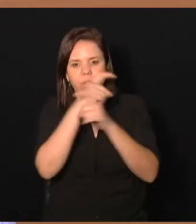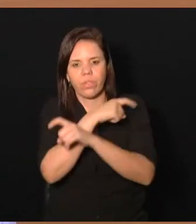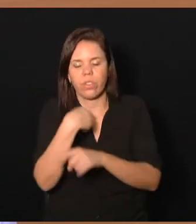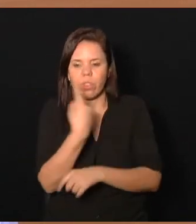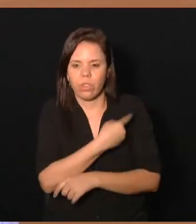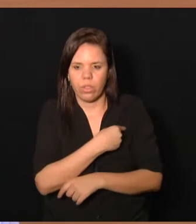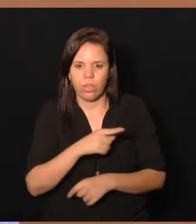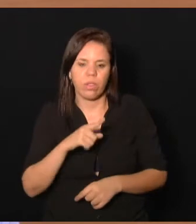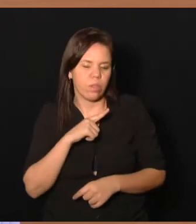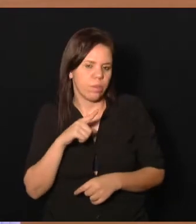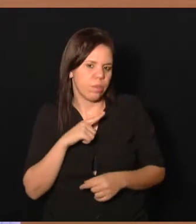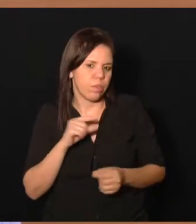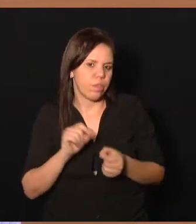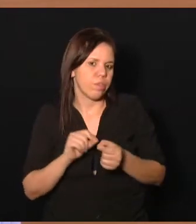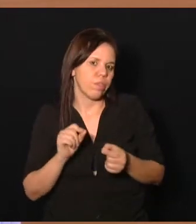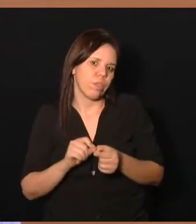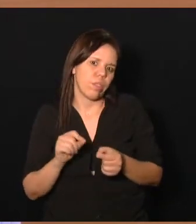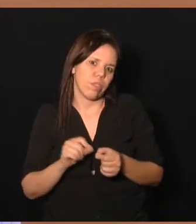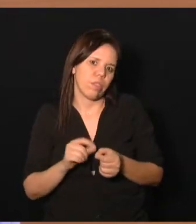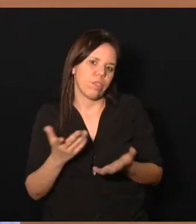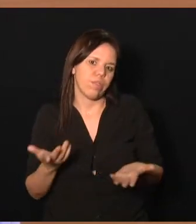temos que fazer